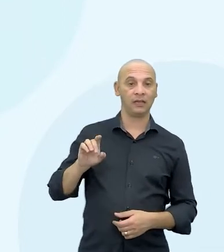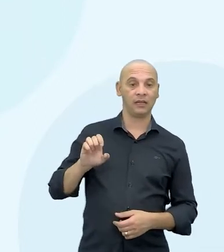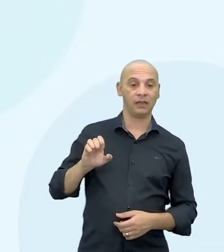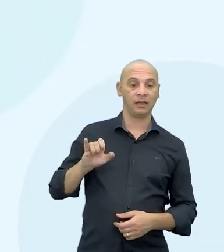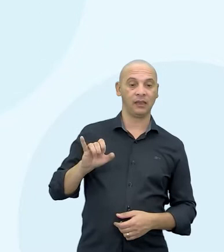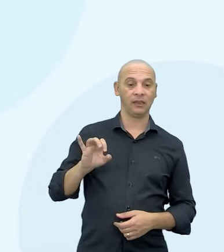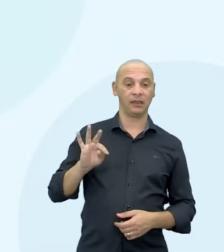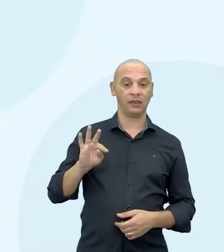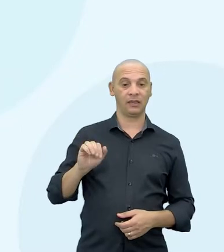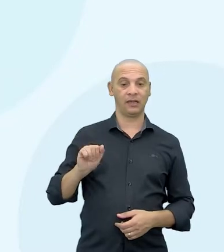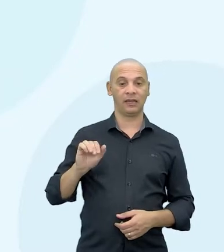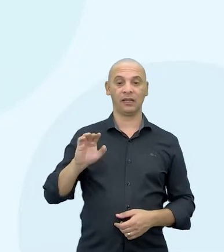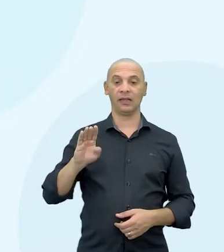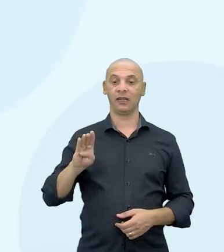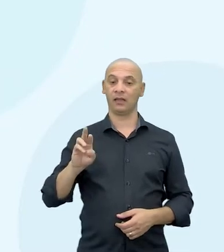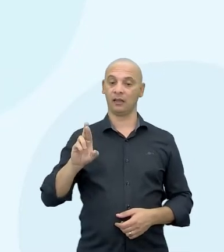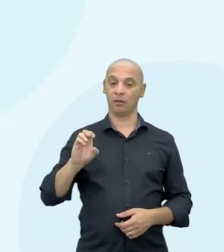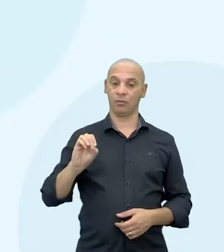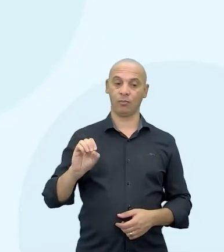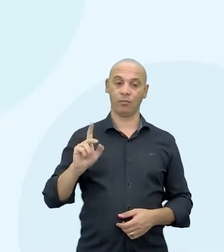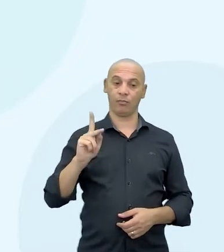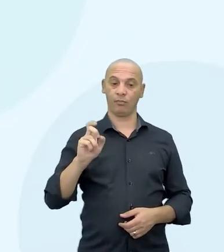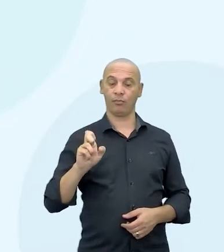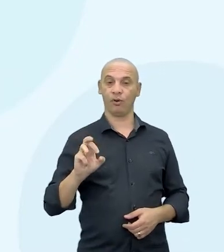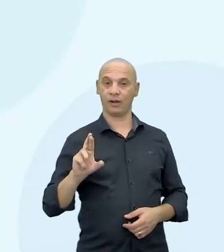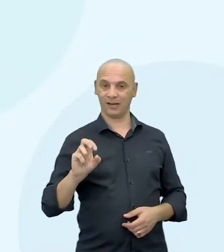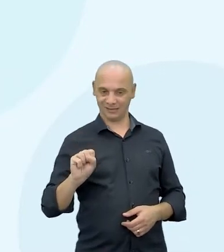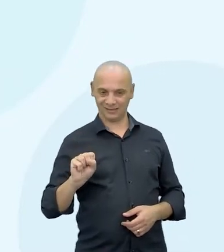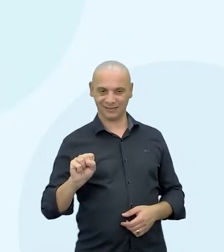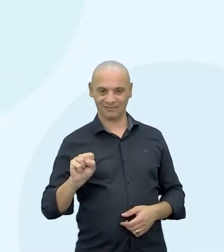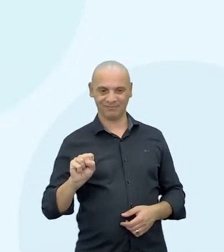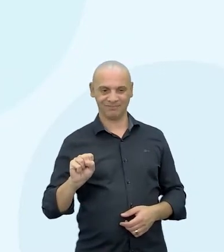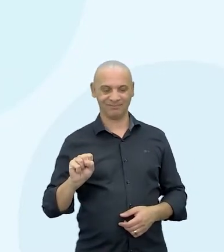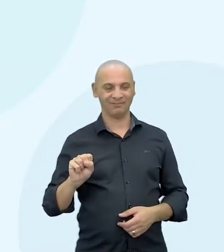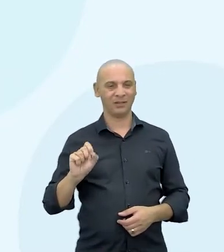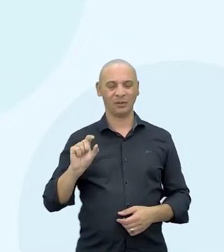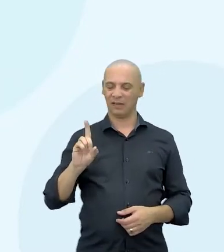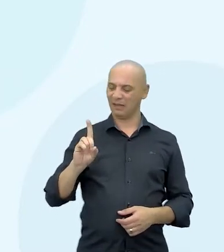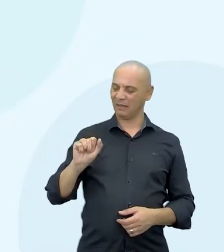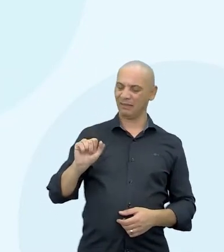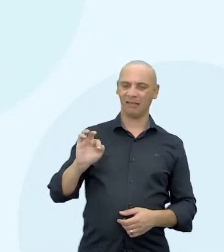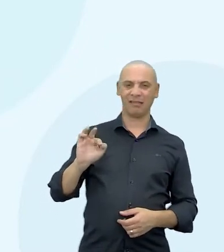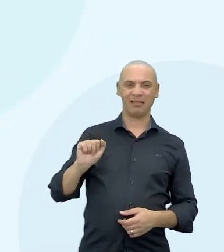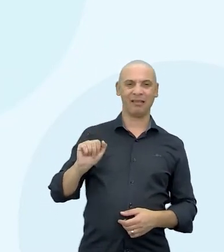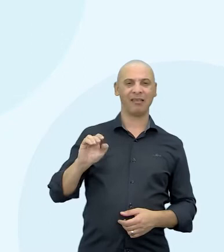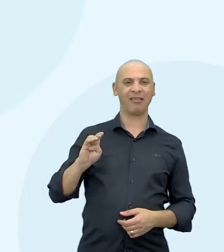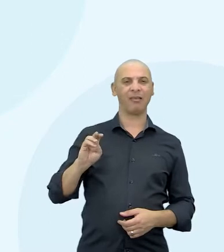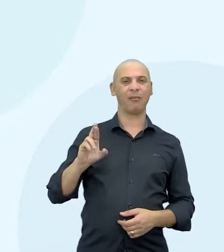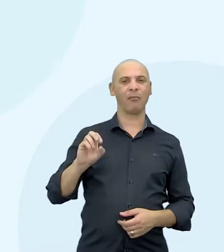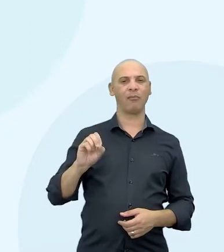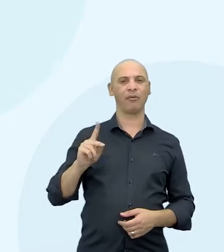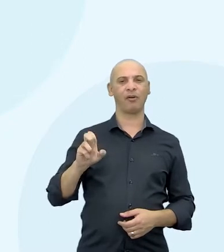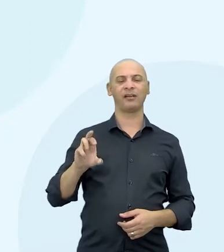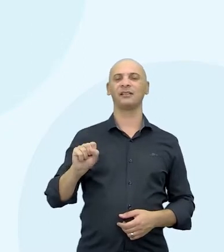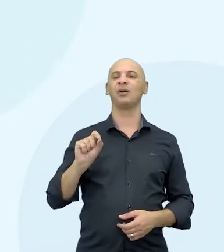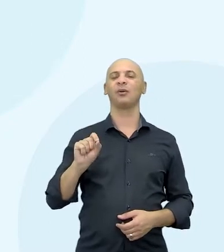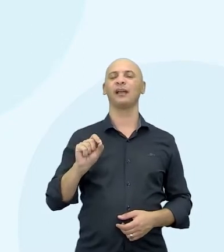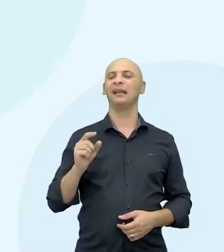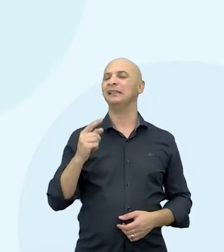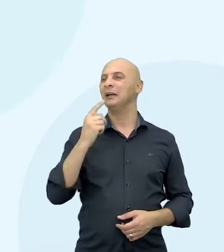Do inglês seria uma espécie de corretor de dados, vendedor de dados.